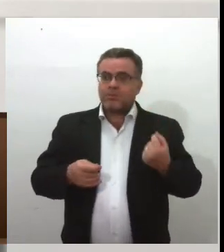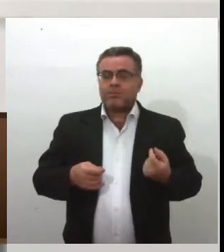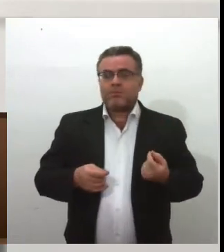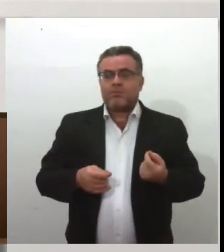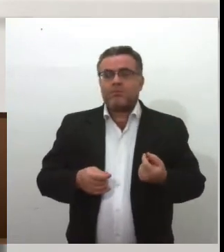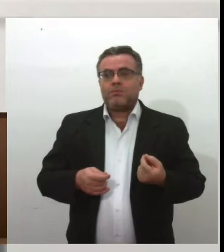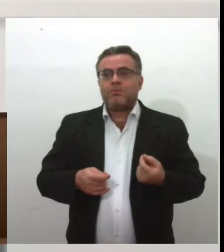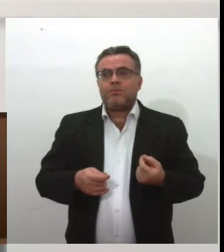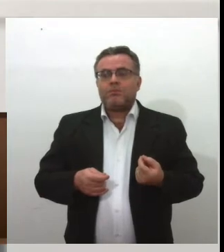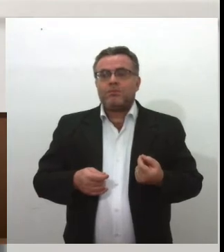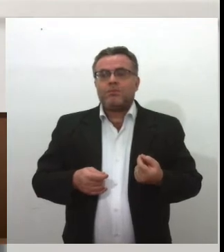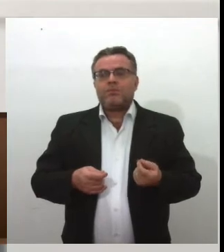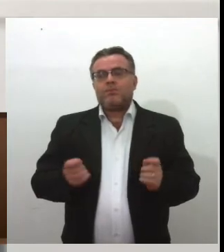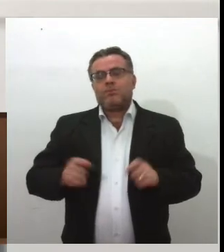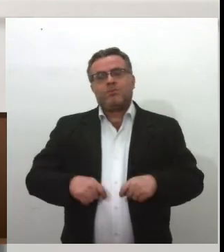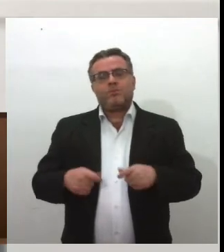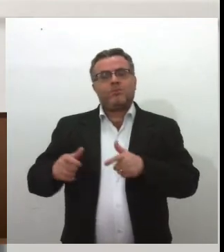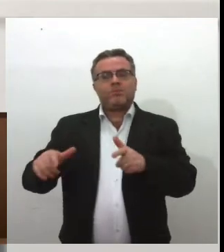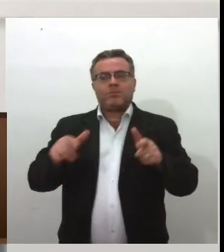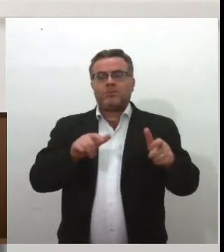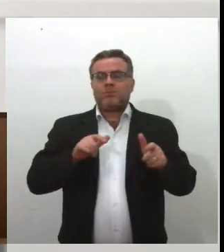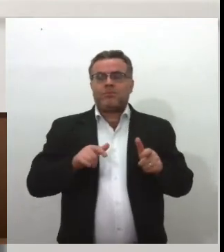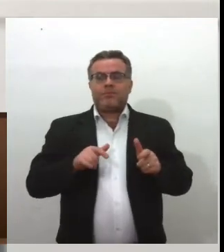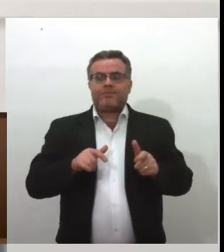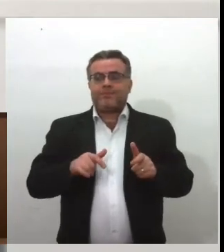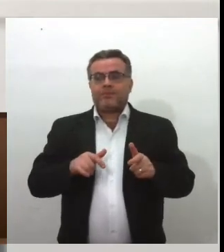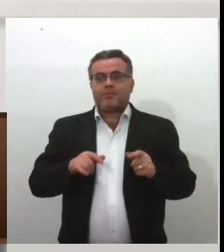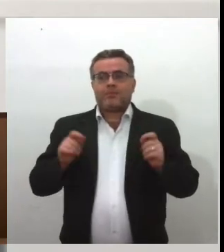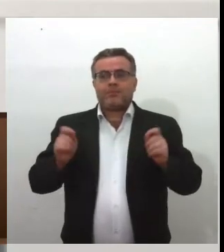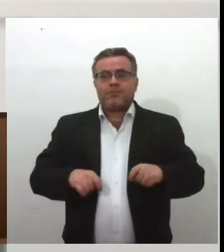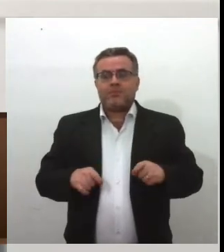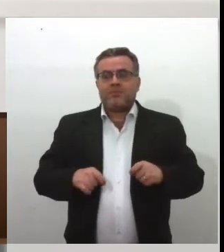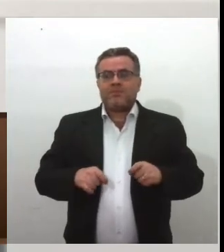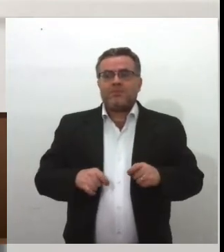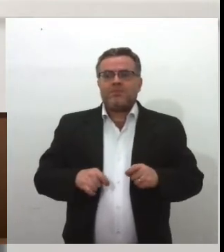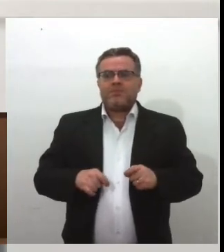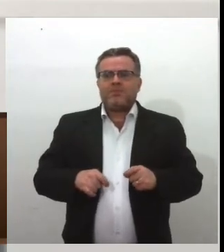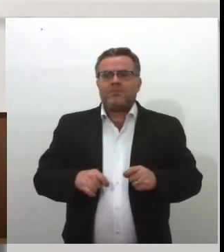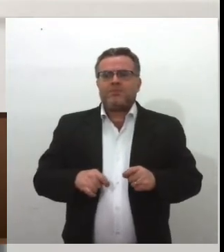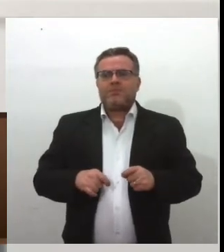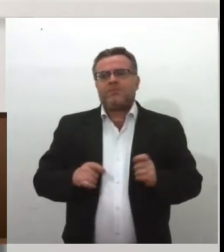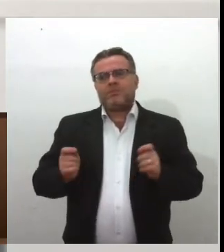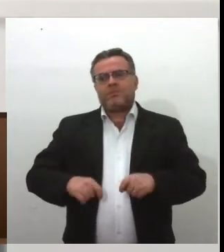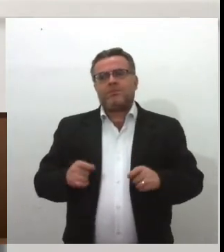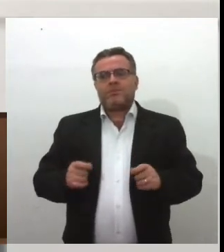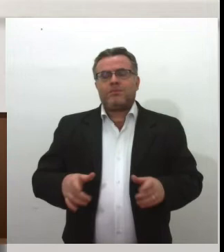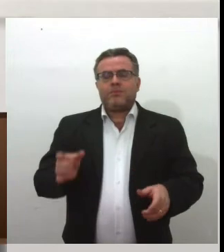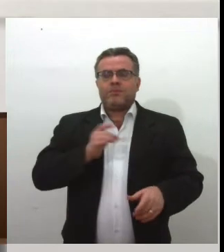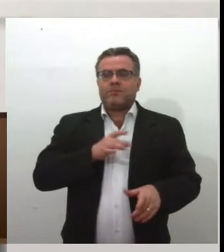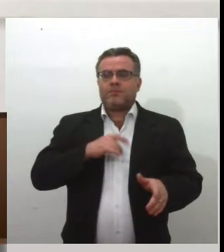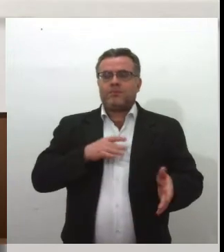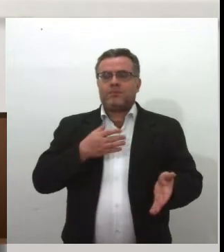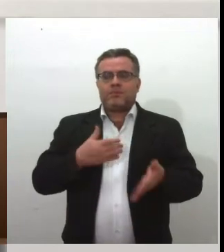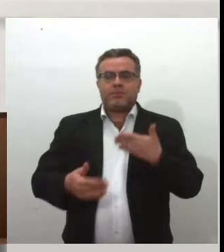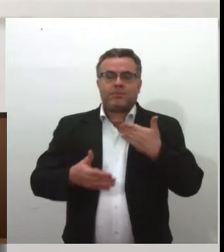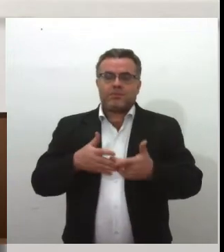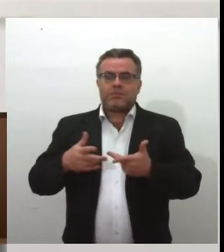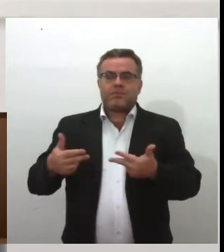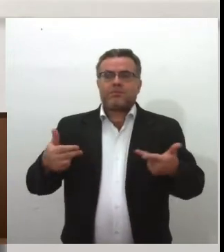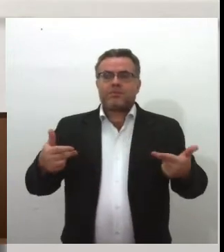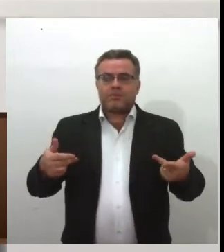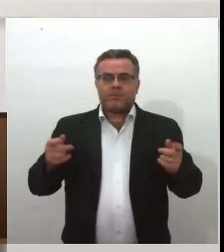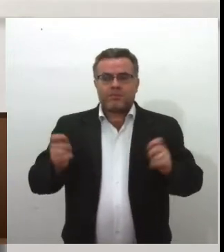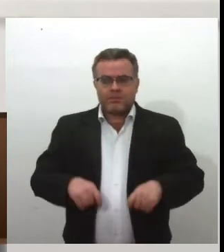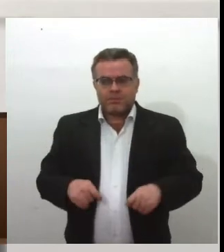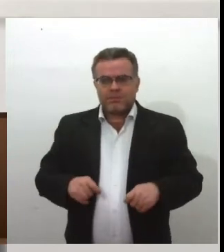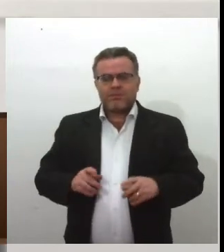quando você está em determinados locais, isso vai inibir mais o homem a poder cuidar, né, desse